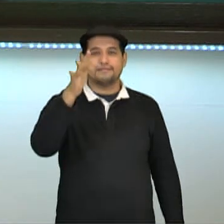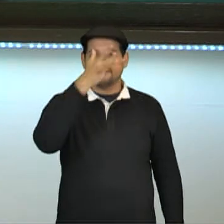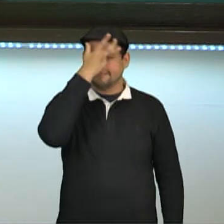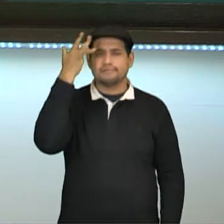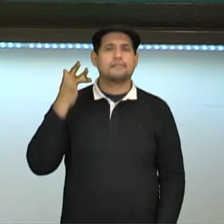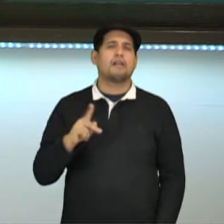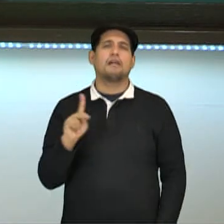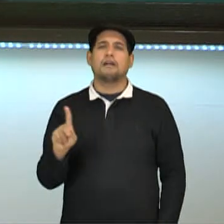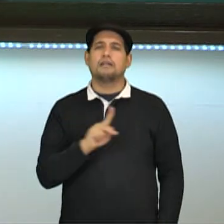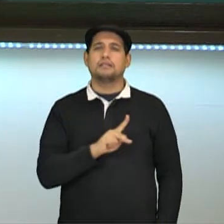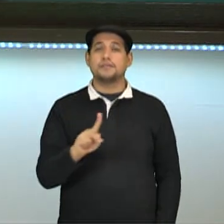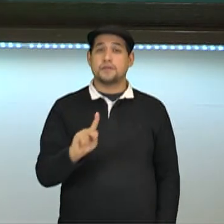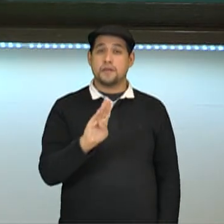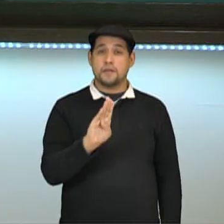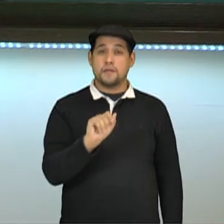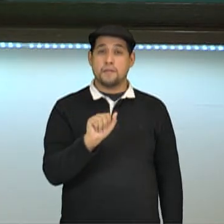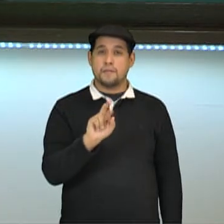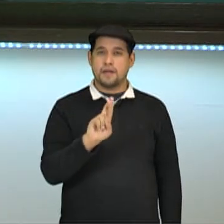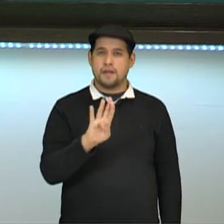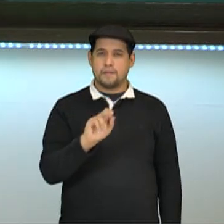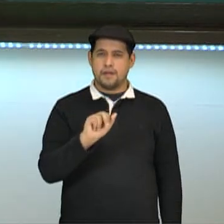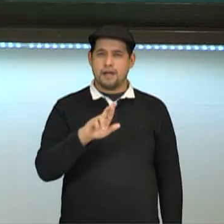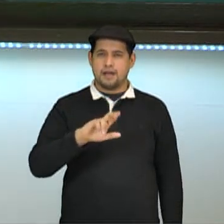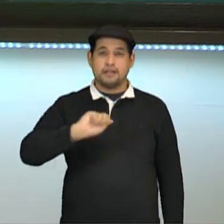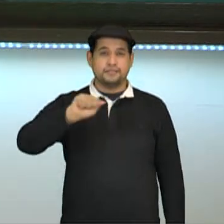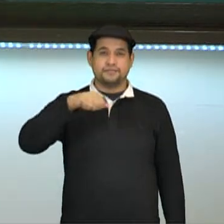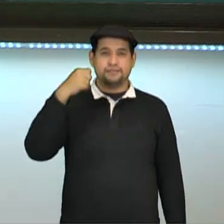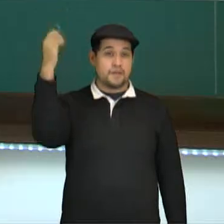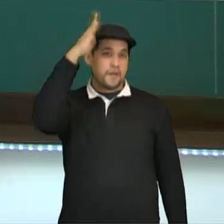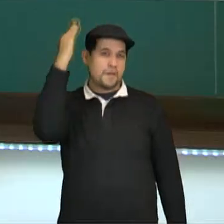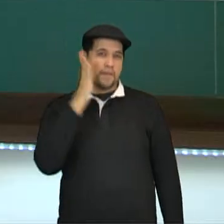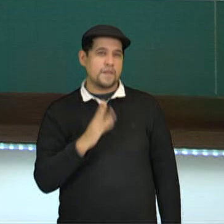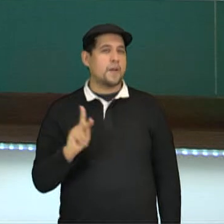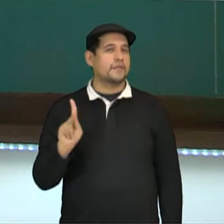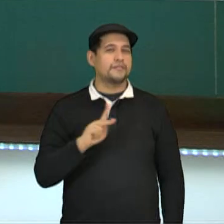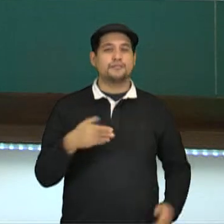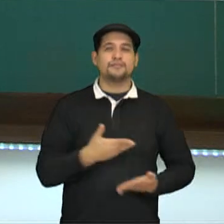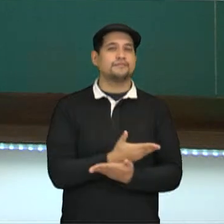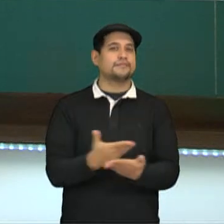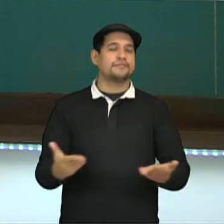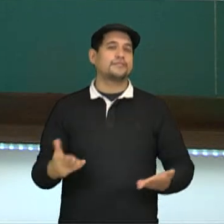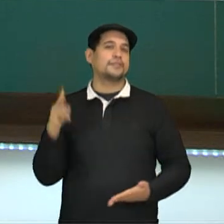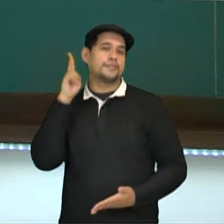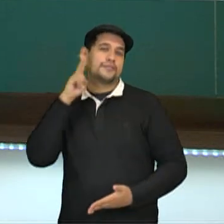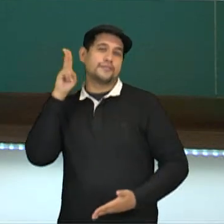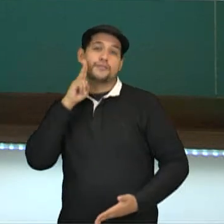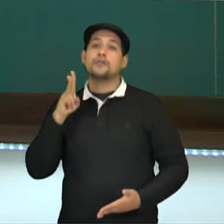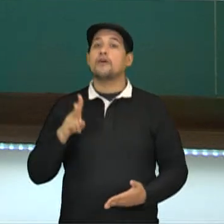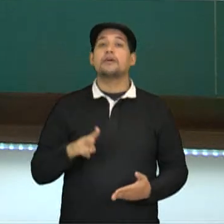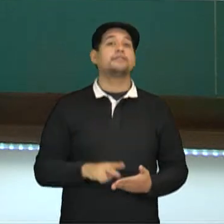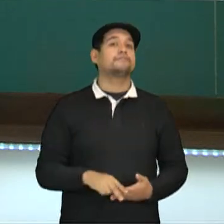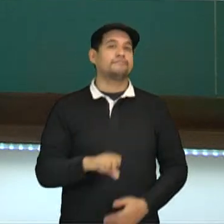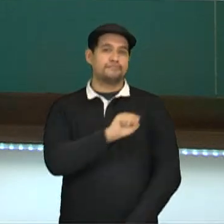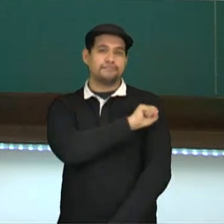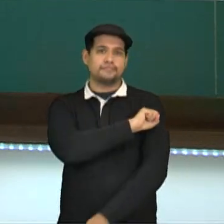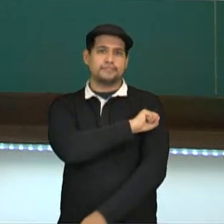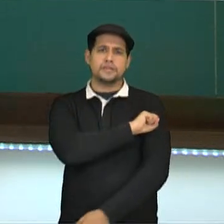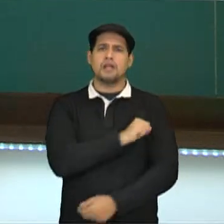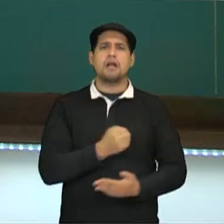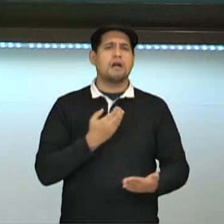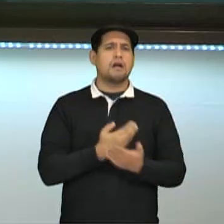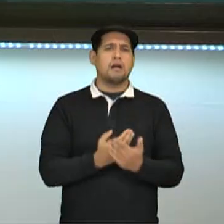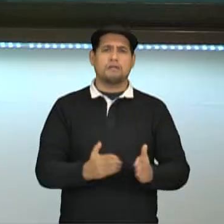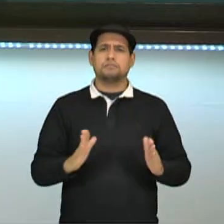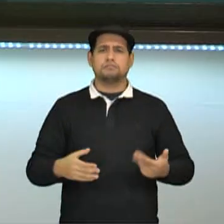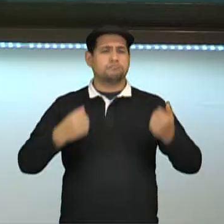pessoal, eu sou a professora Bárbara Furquim, a professora de vocês de História do 8º ano. Nessa aula, a